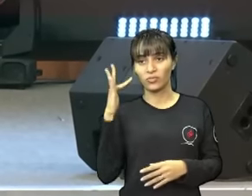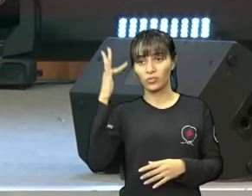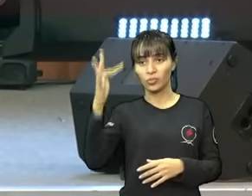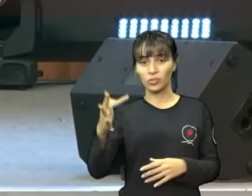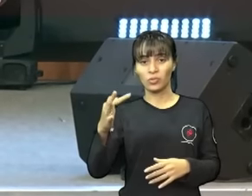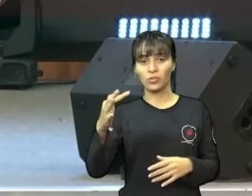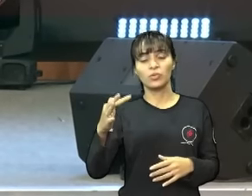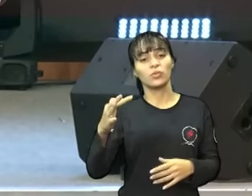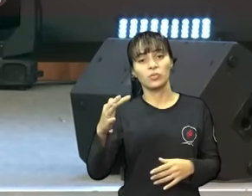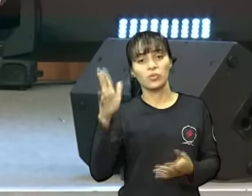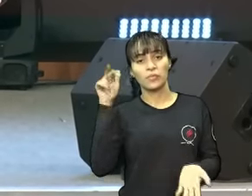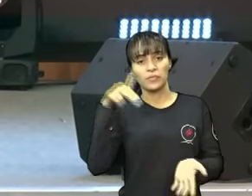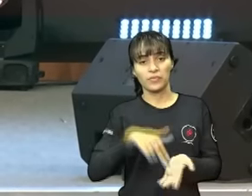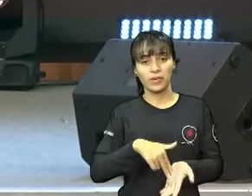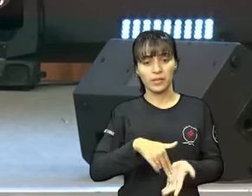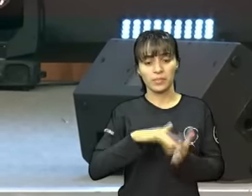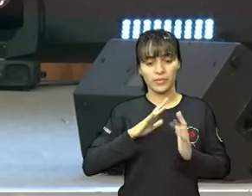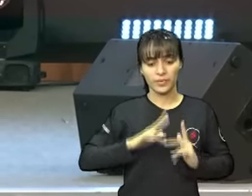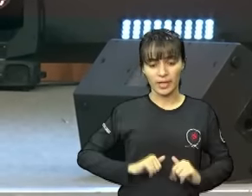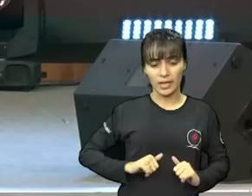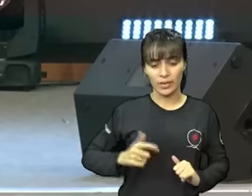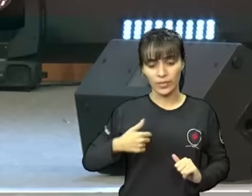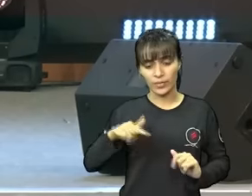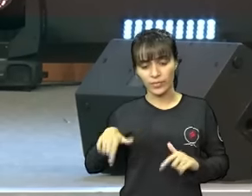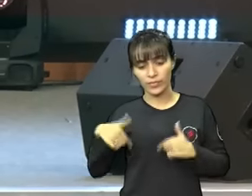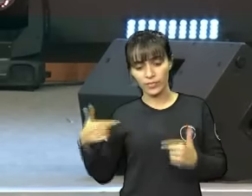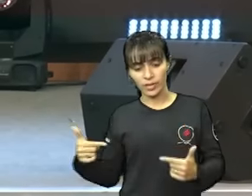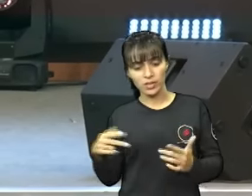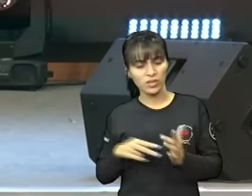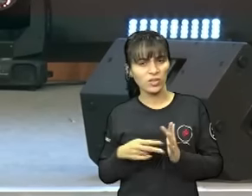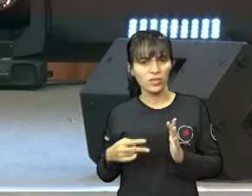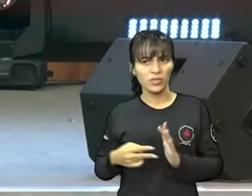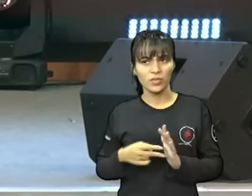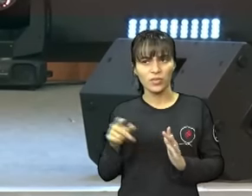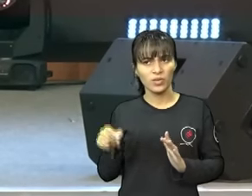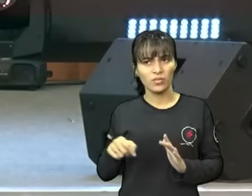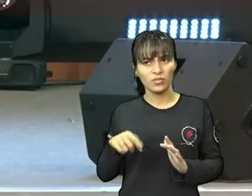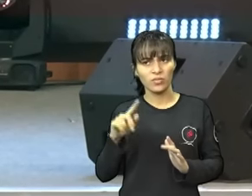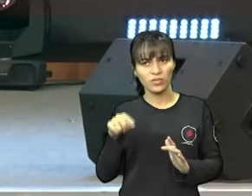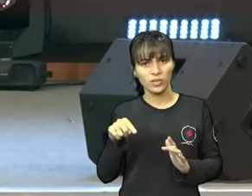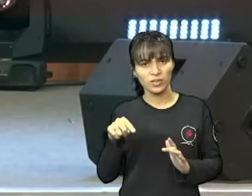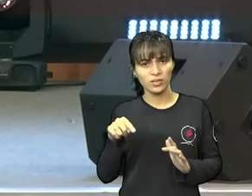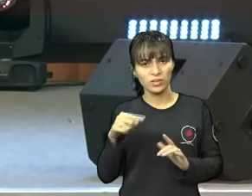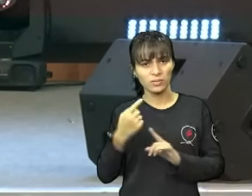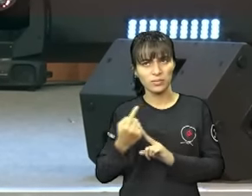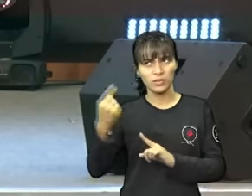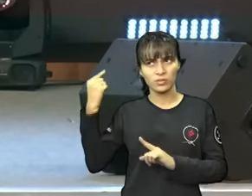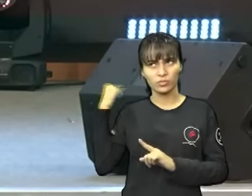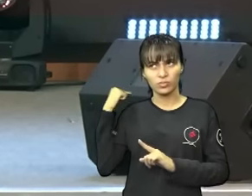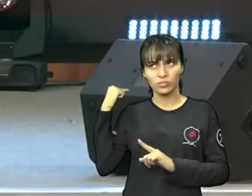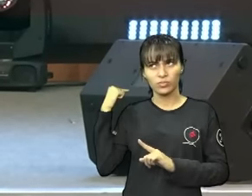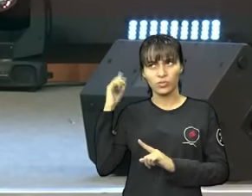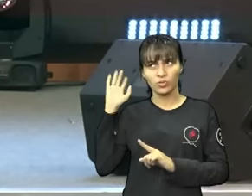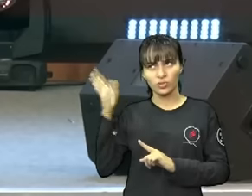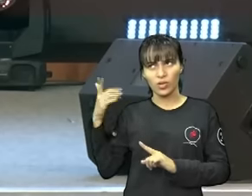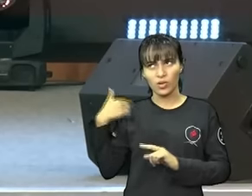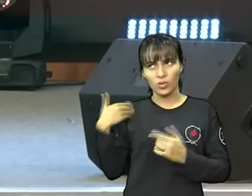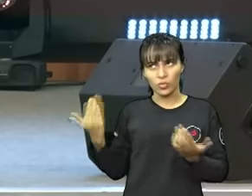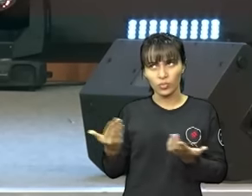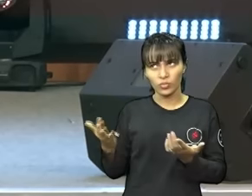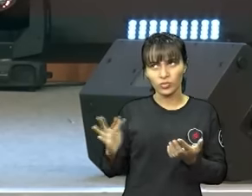para purificar o que eu fiz significa então que você não é o que você é você alguma coisa que já foi não sabe o que vai ser